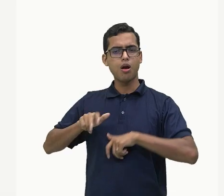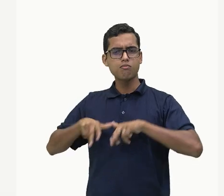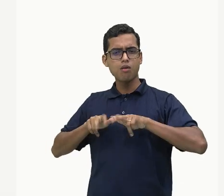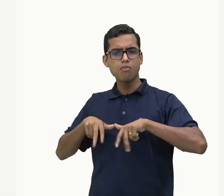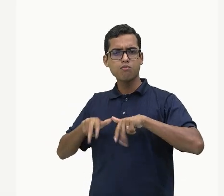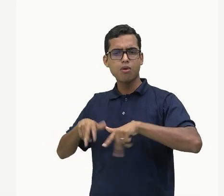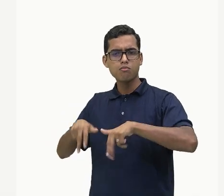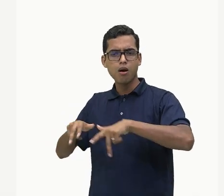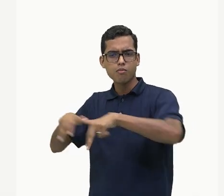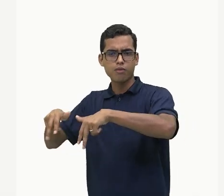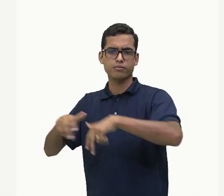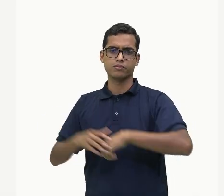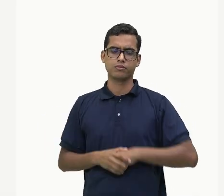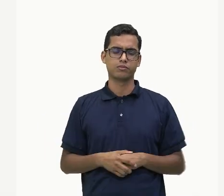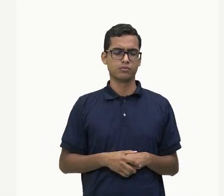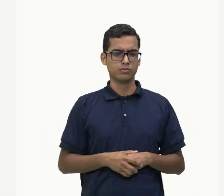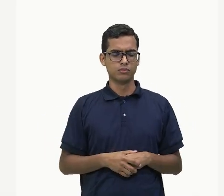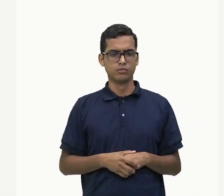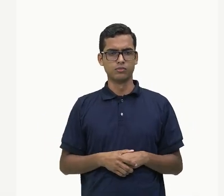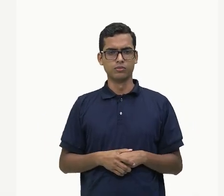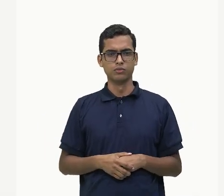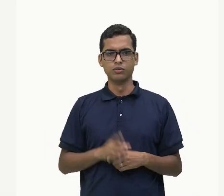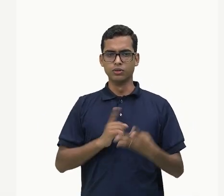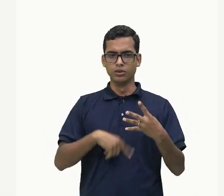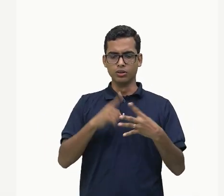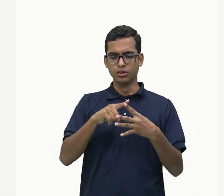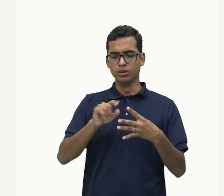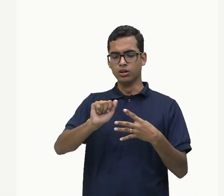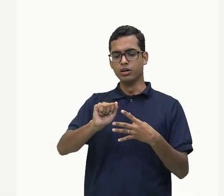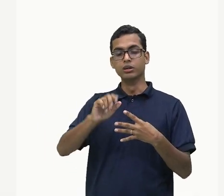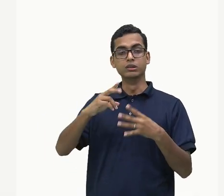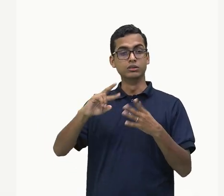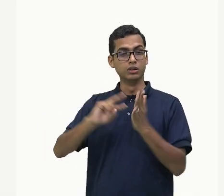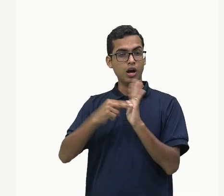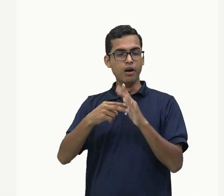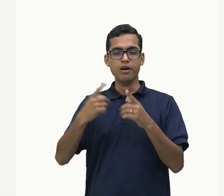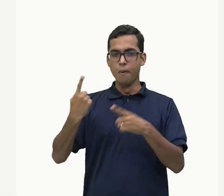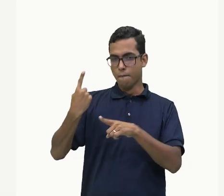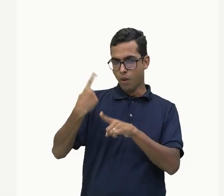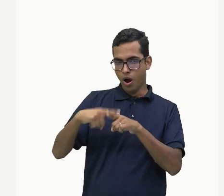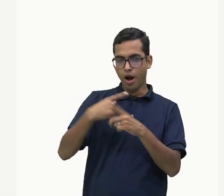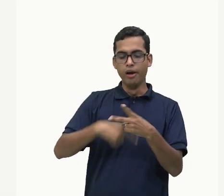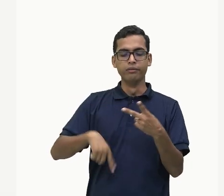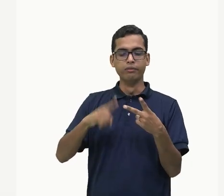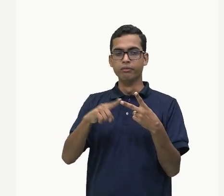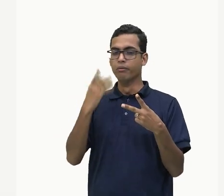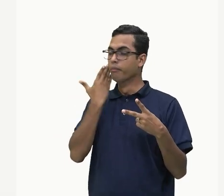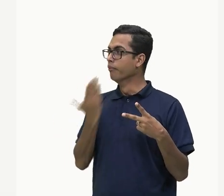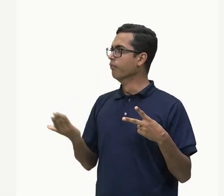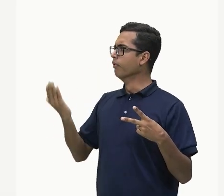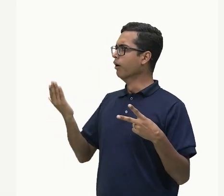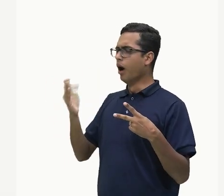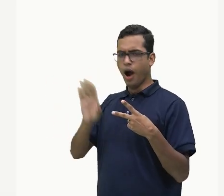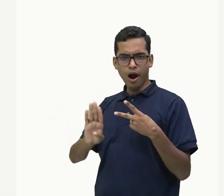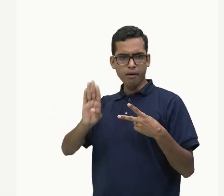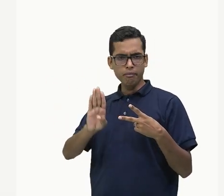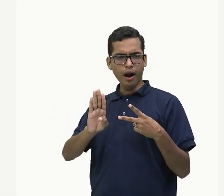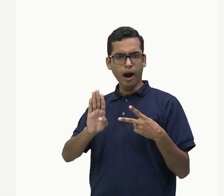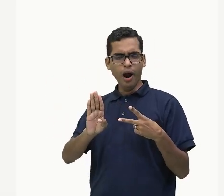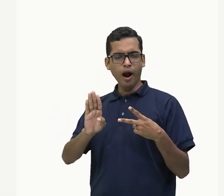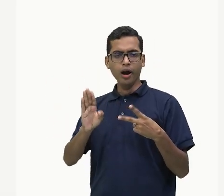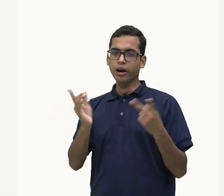já sabemos que é porque. Even though, poderia ser, né, também é uma opção.